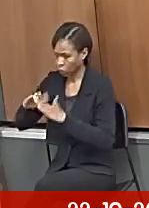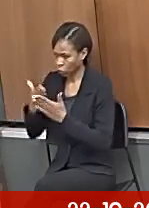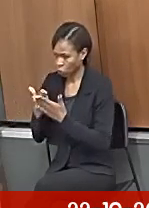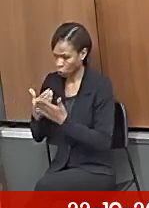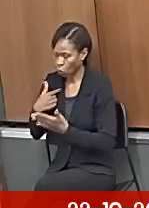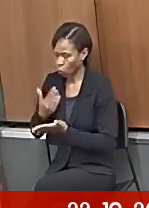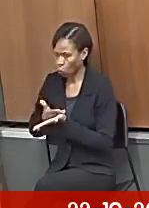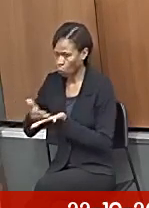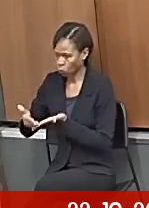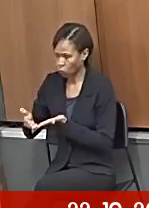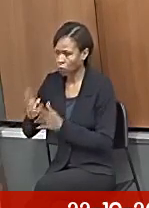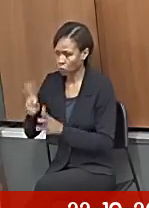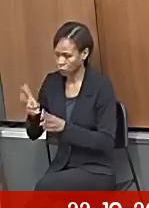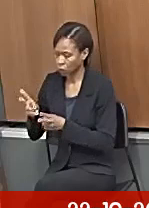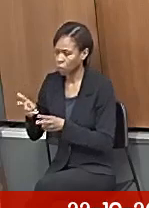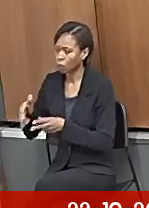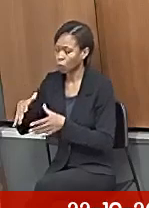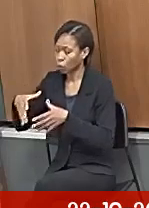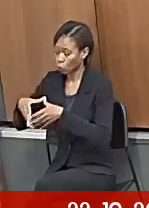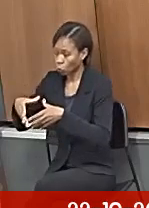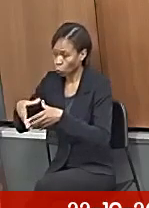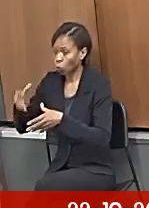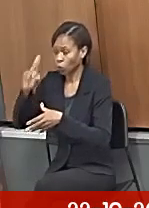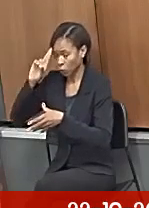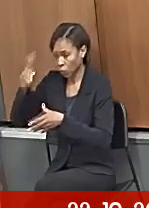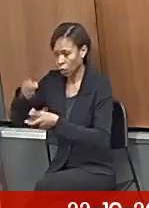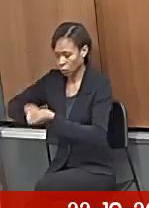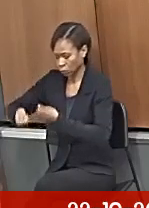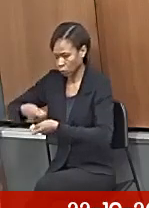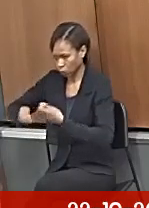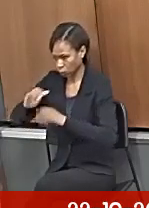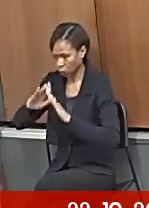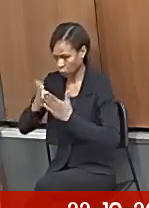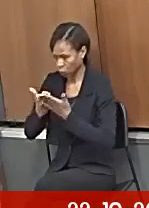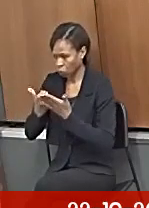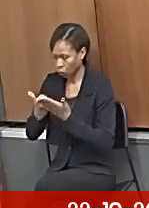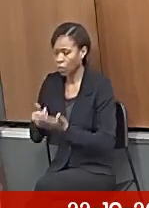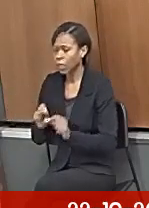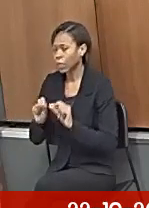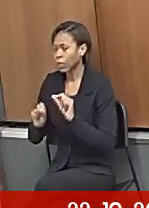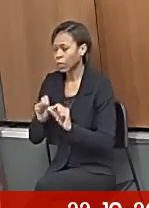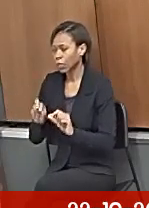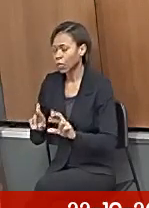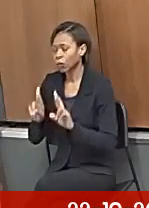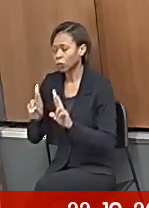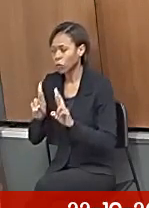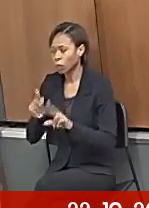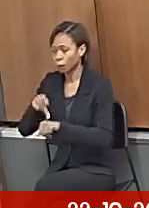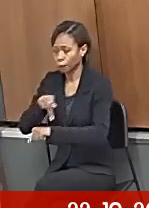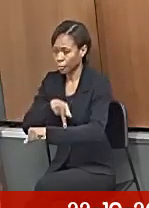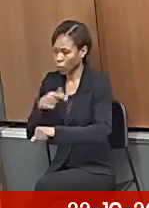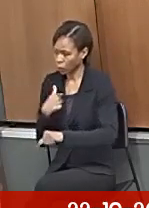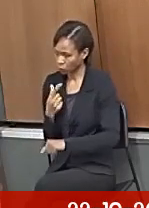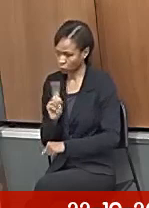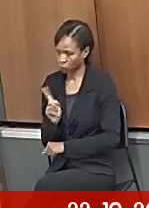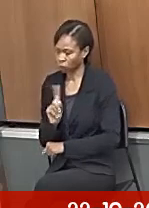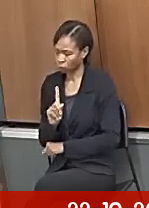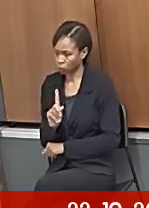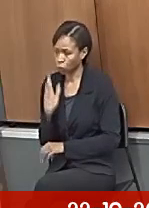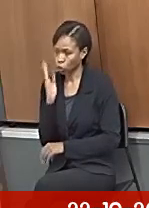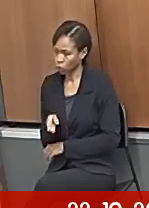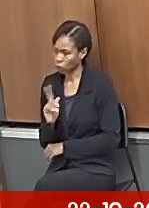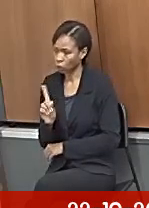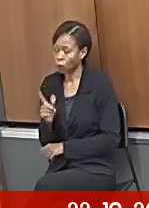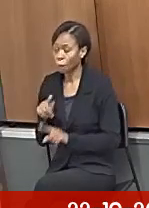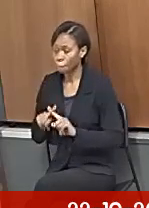eu faço parte da diretoria administrativa da escola. Né? Então, quem conduz essa questão pedagógica não sou eu,